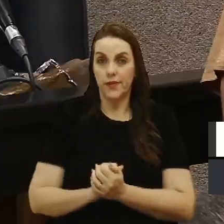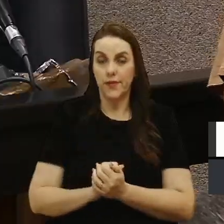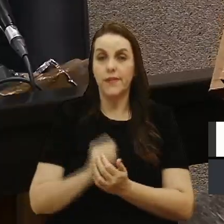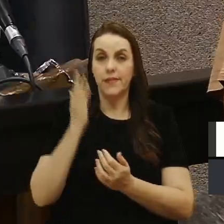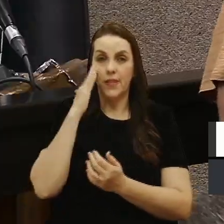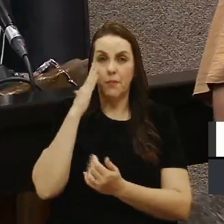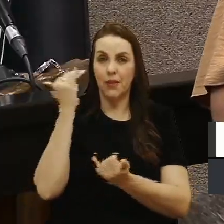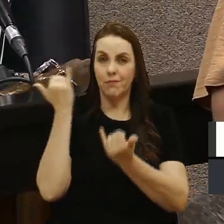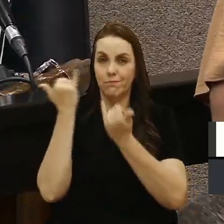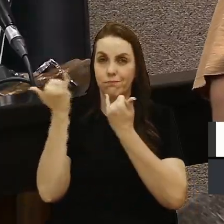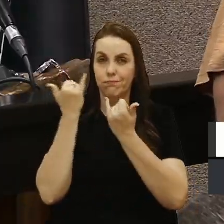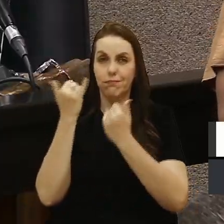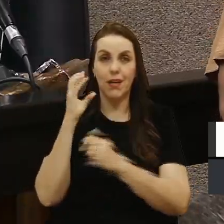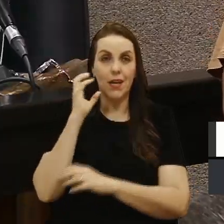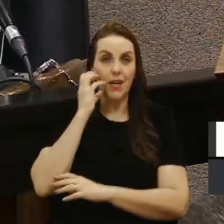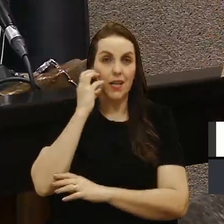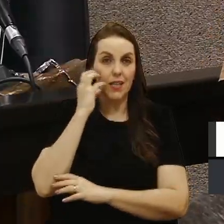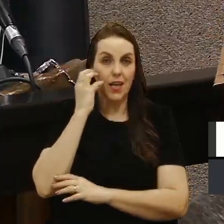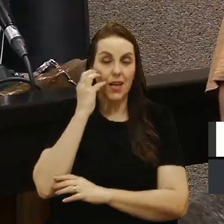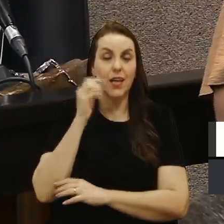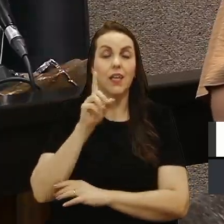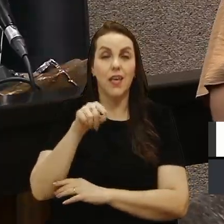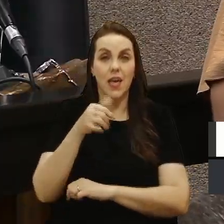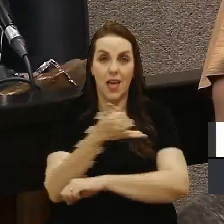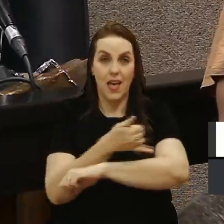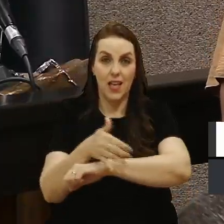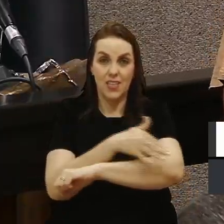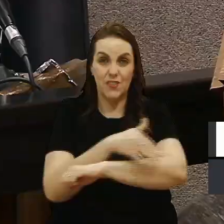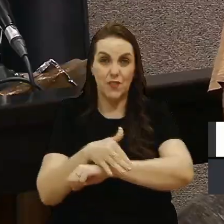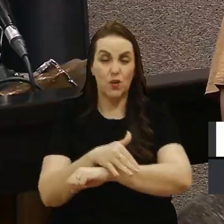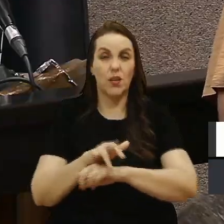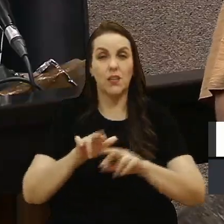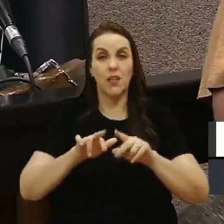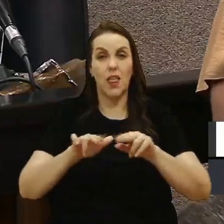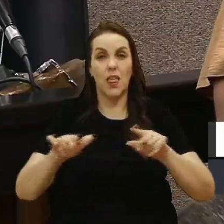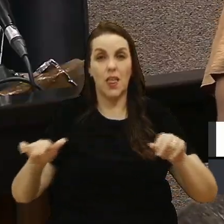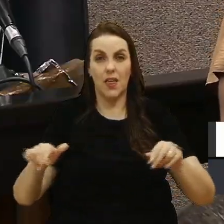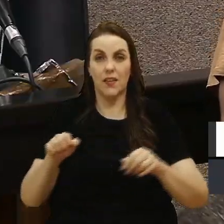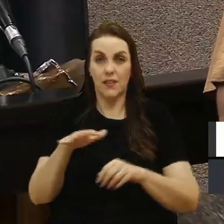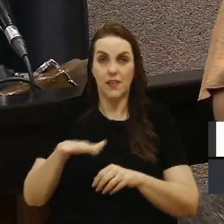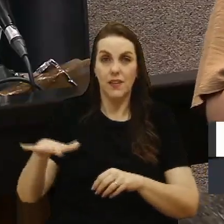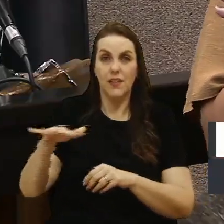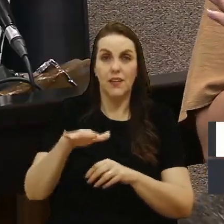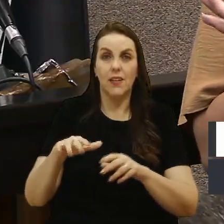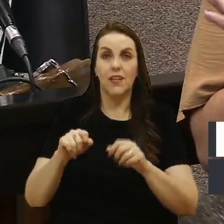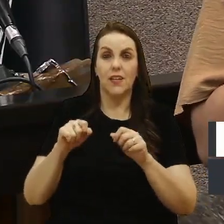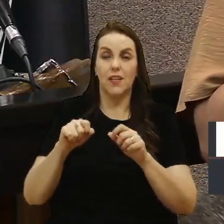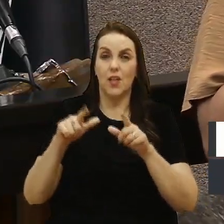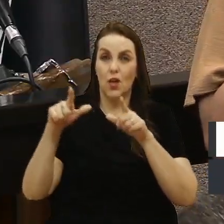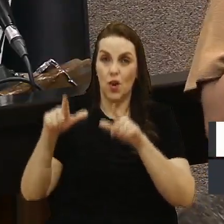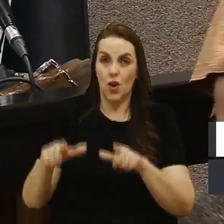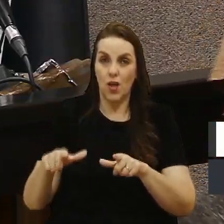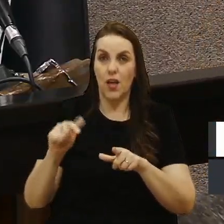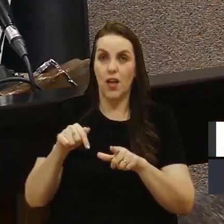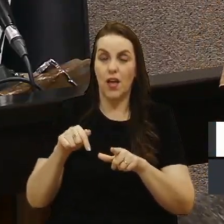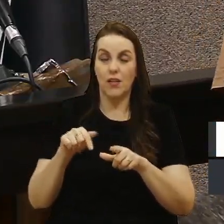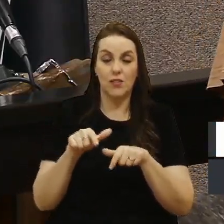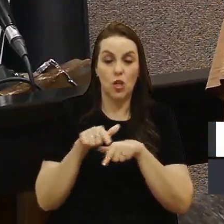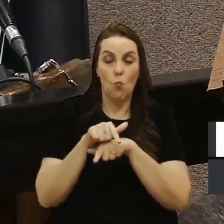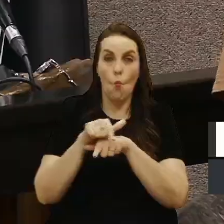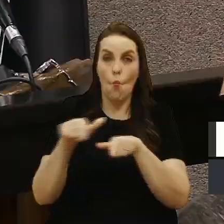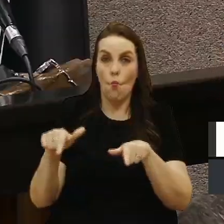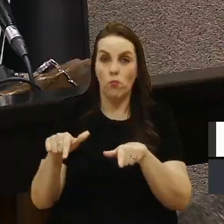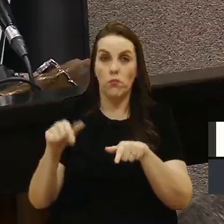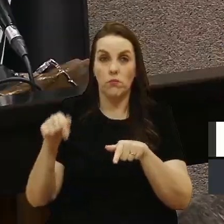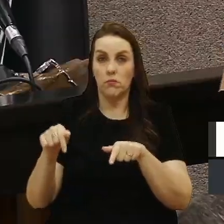fontes que Ana Rec está sendo asfaltada aí muito, numa parte de lugar de nada para lugar nenhum